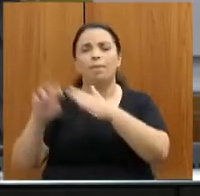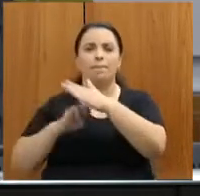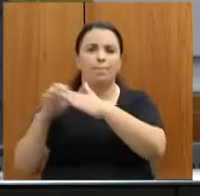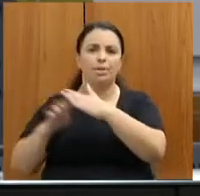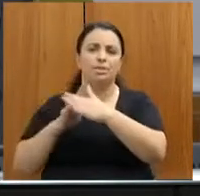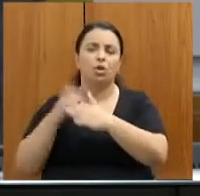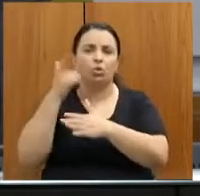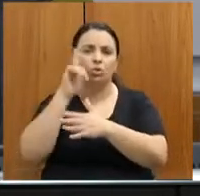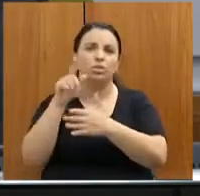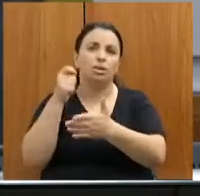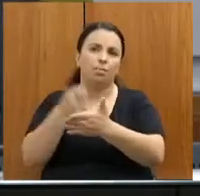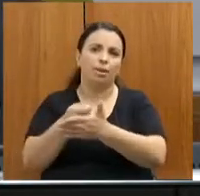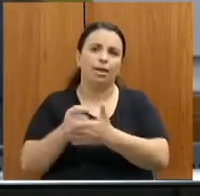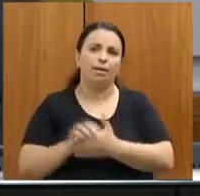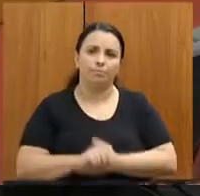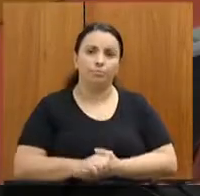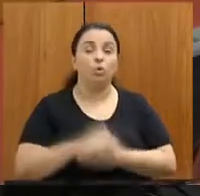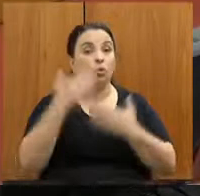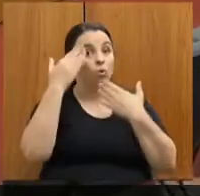pagamento obrigado